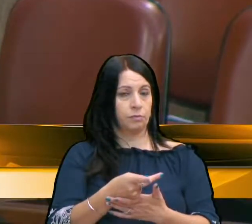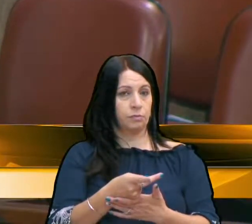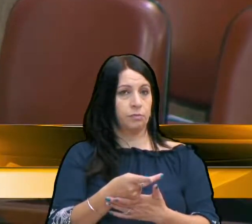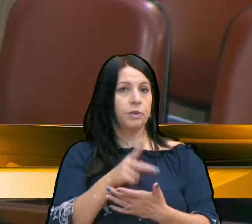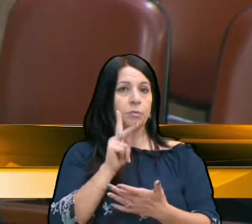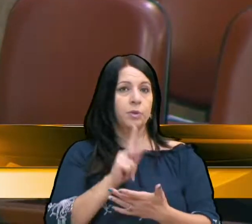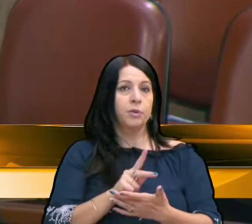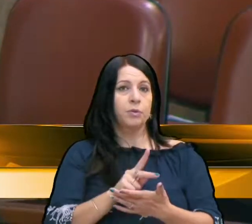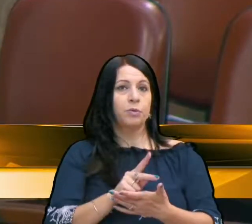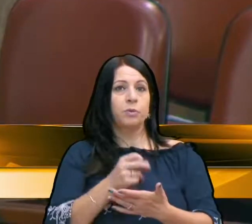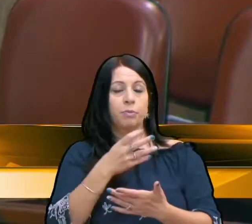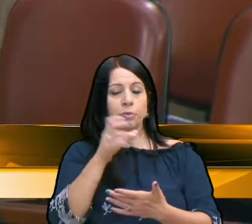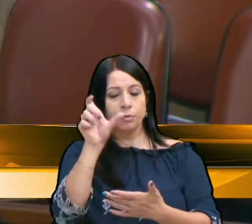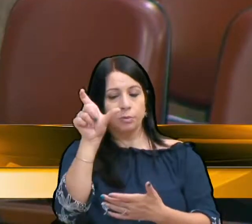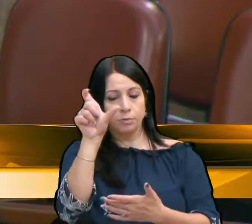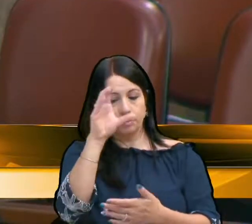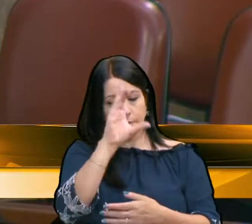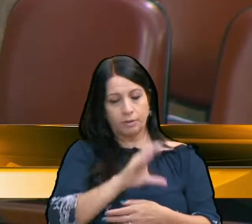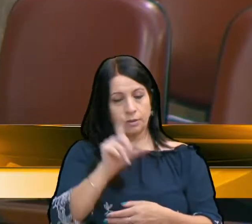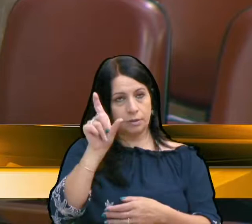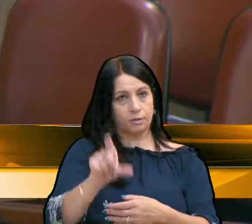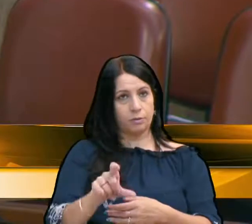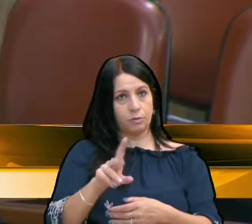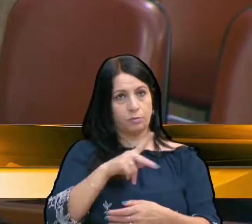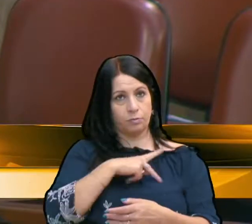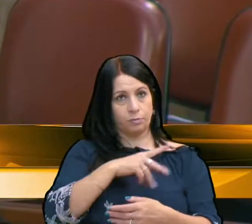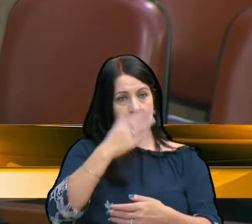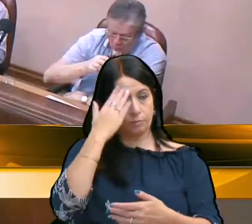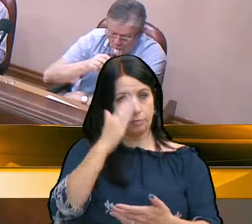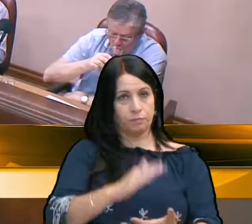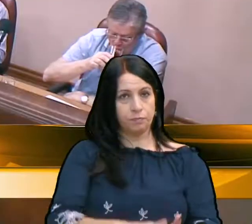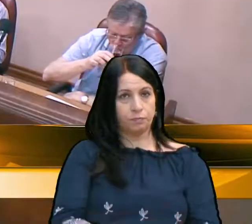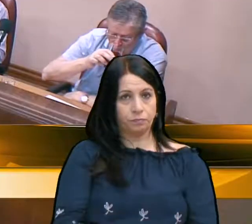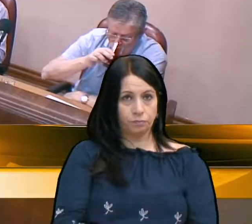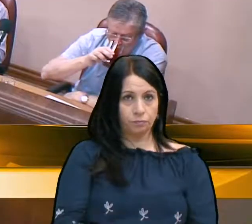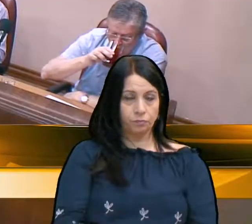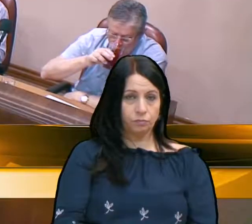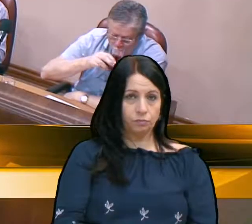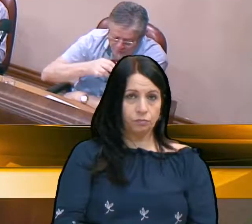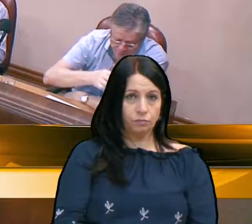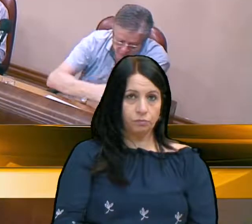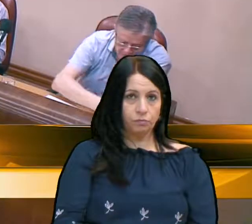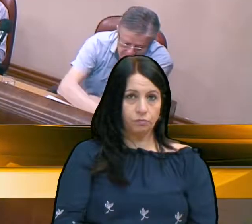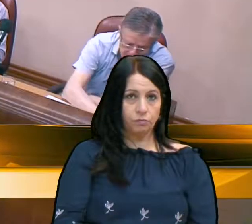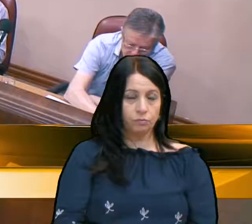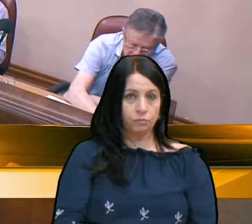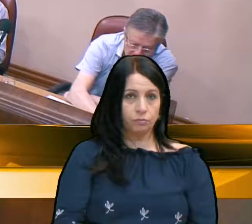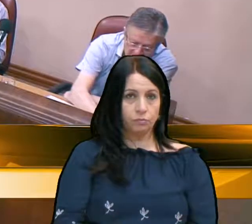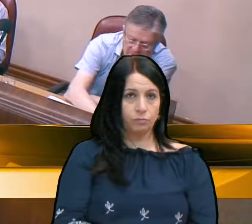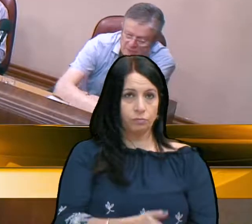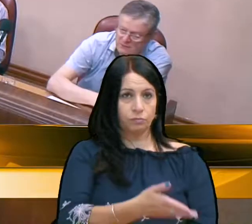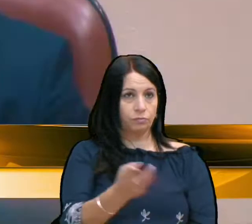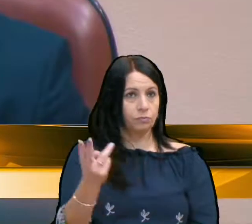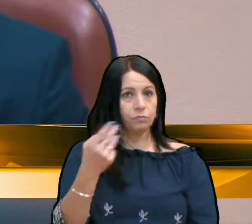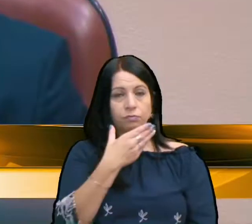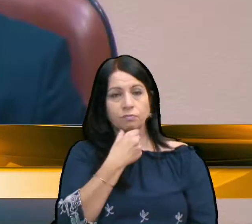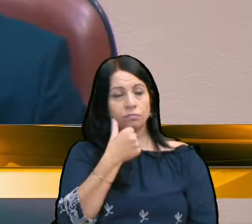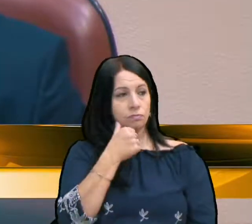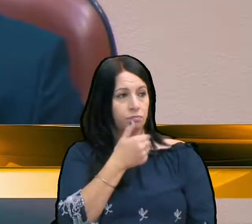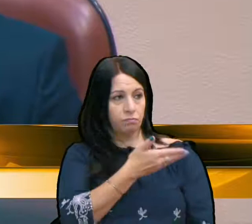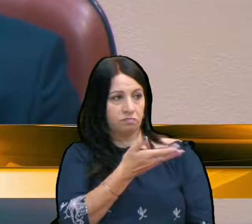desse grande cidadão, José Furlim. É isso, senhor presidente. Muito obrigado. Palavra à disposição dos senhores